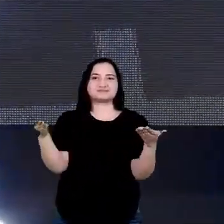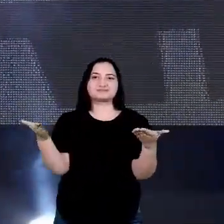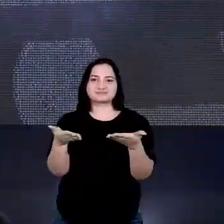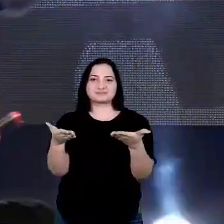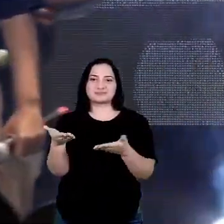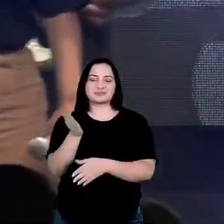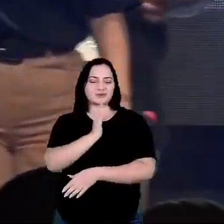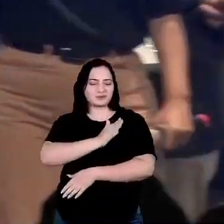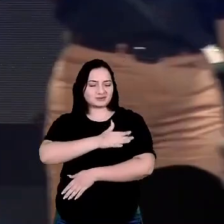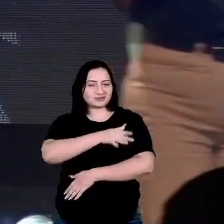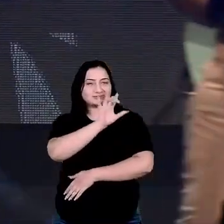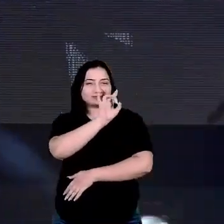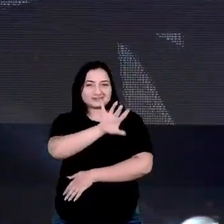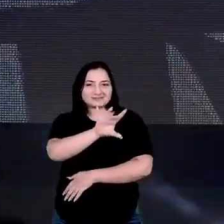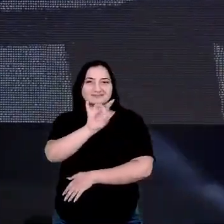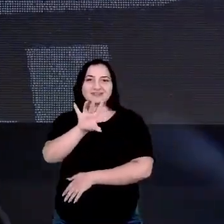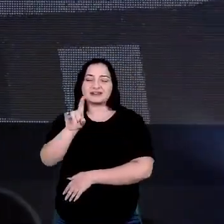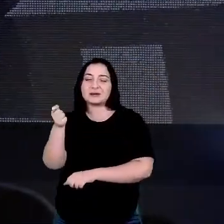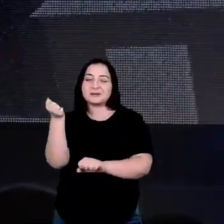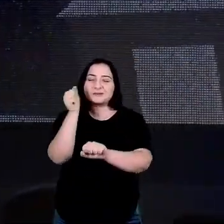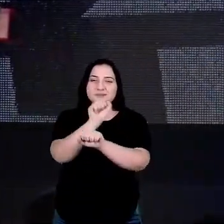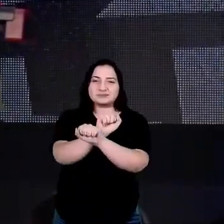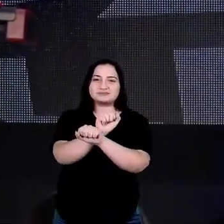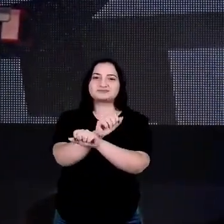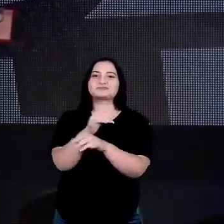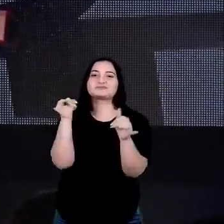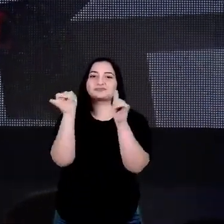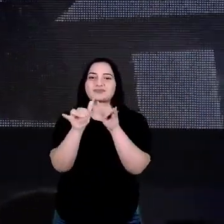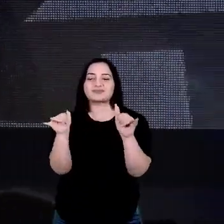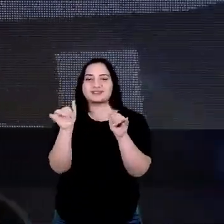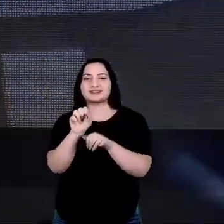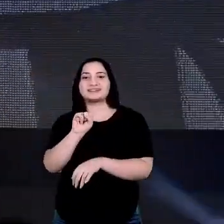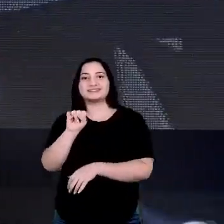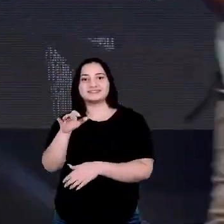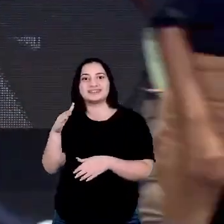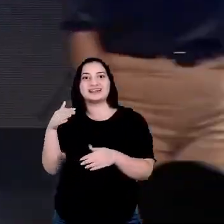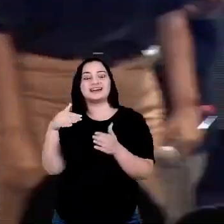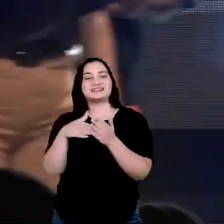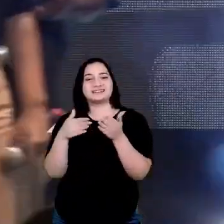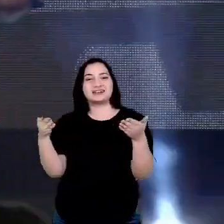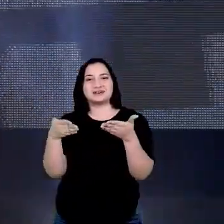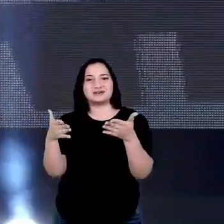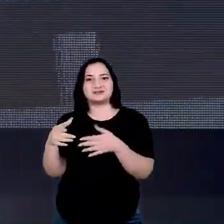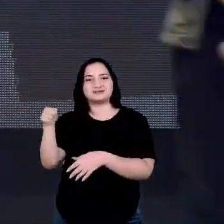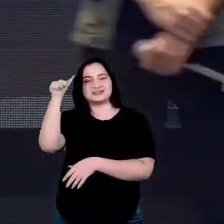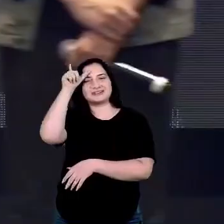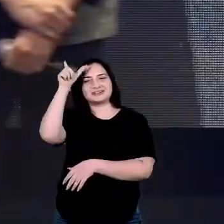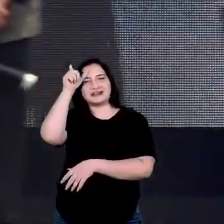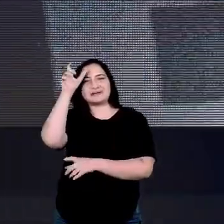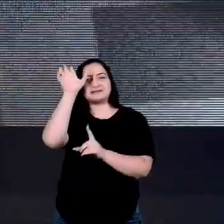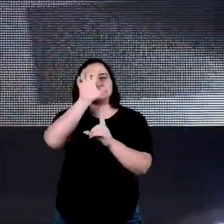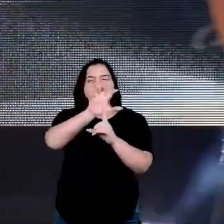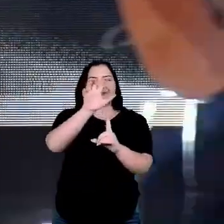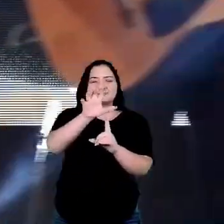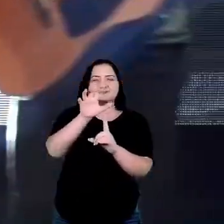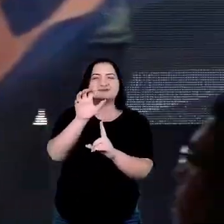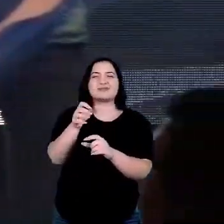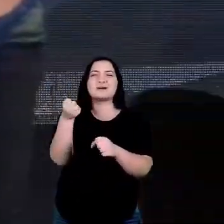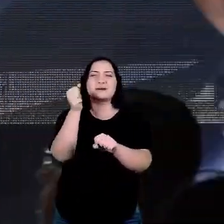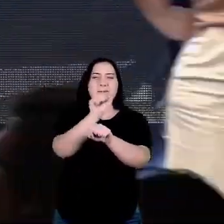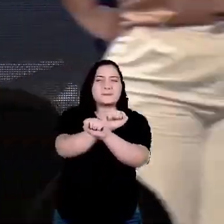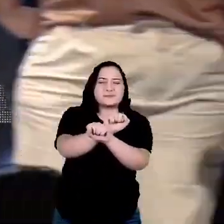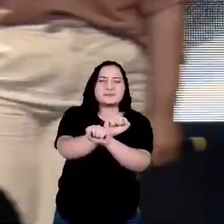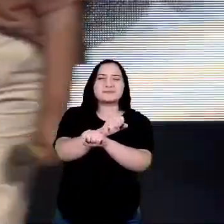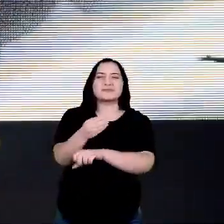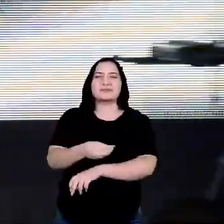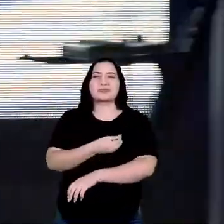coração de cada um que entrou aqui preso. Eu declaro que se até hoje Satanás tinha prendido a vida deles, eu declaro que